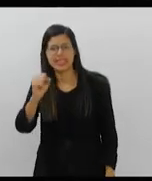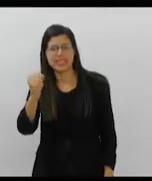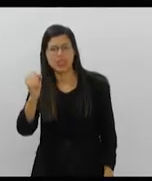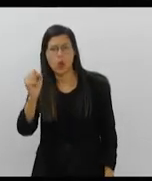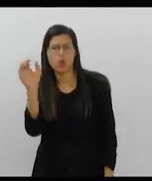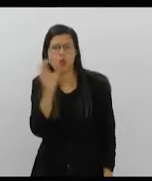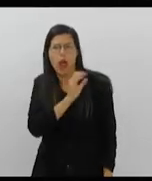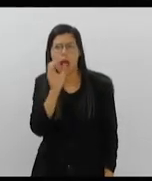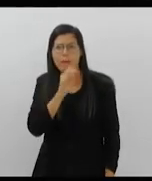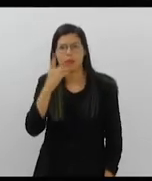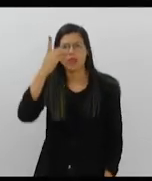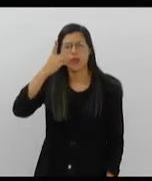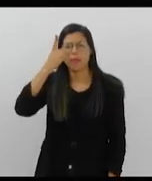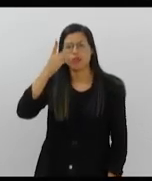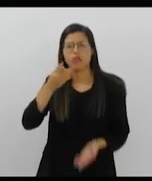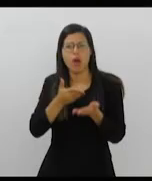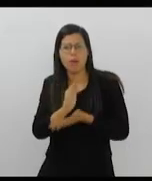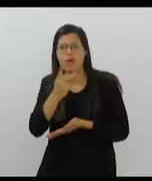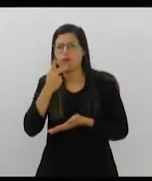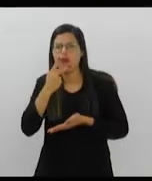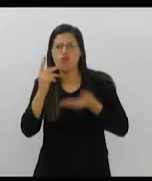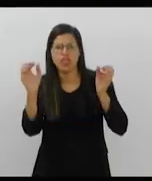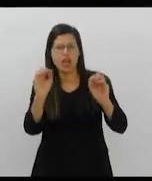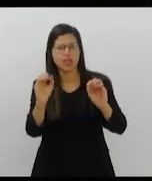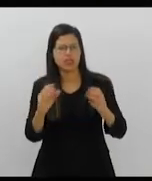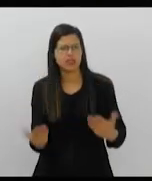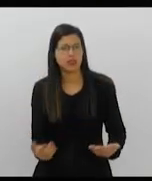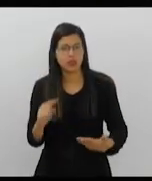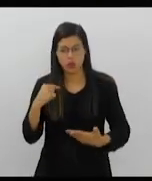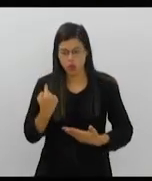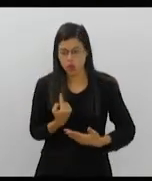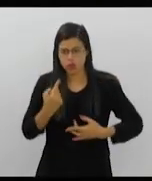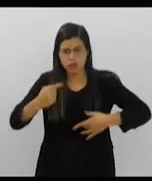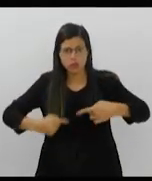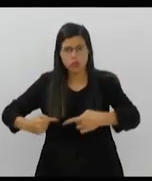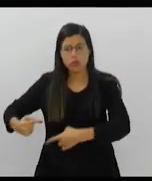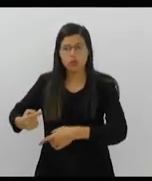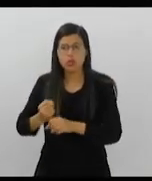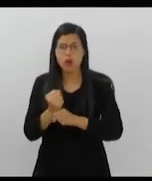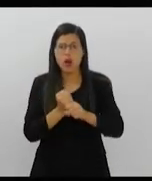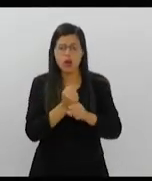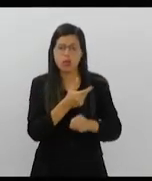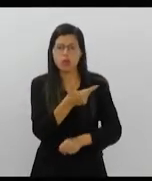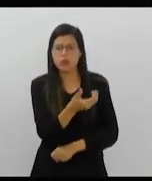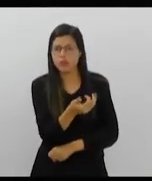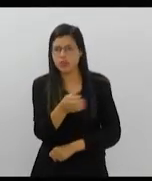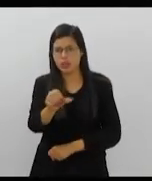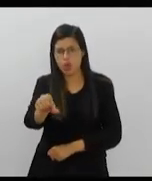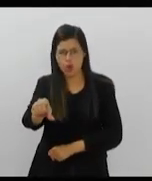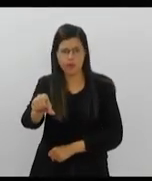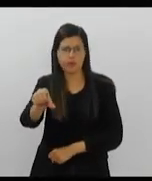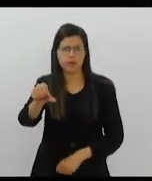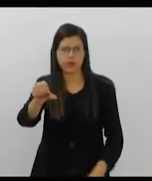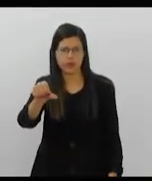não falaram nada. Pô, a gente está discutindo isso desde 2019.